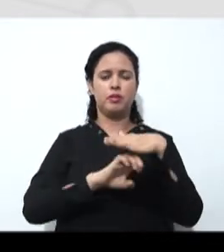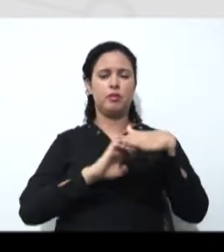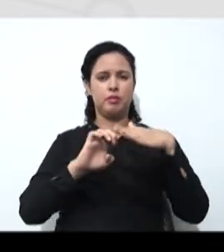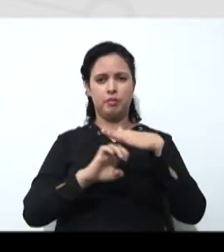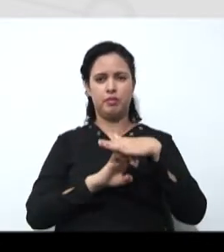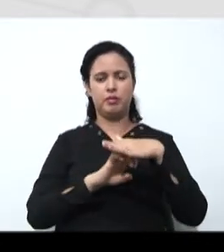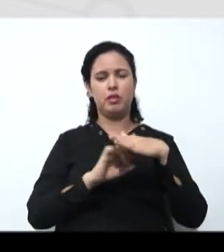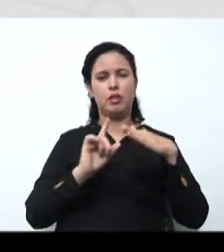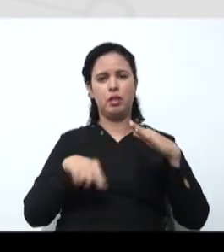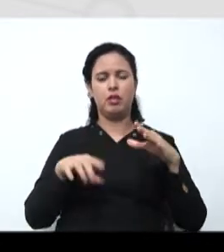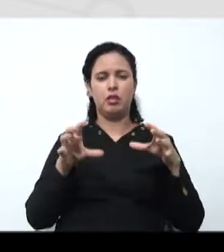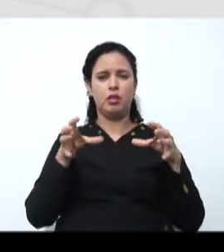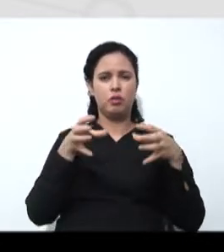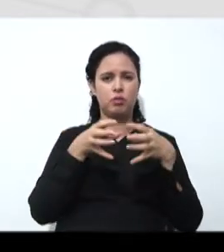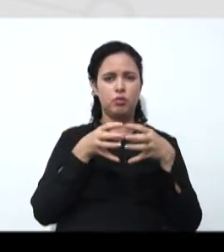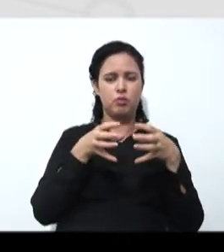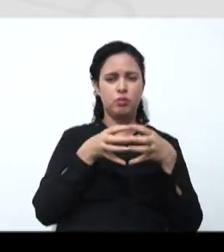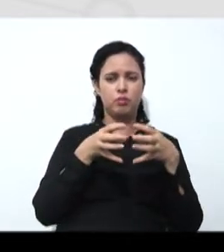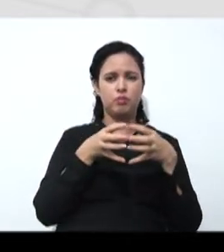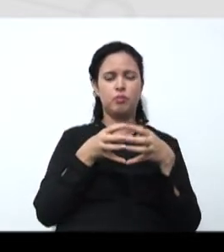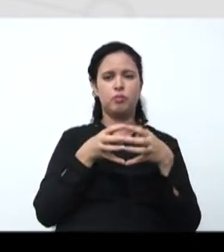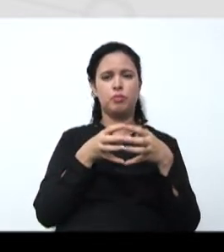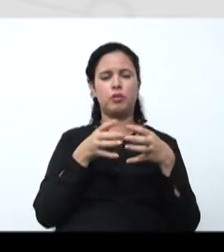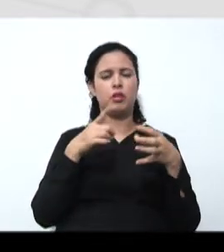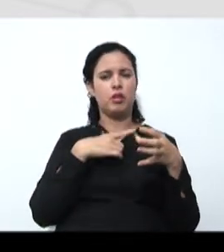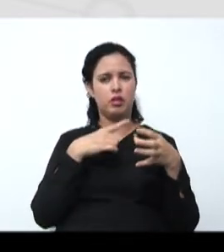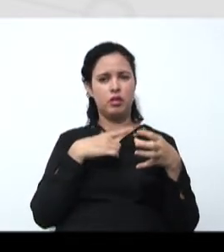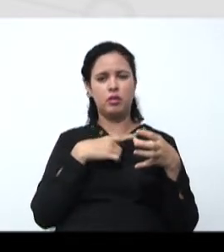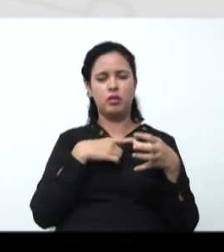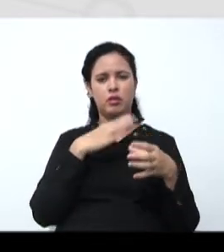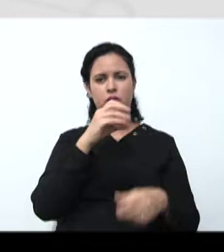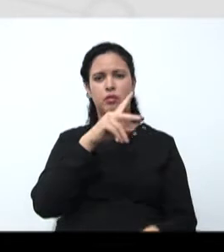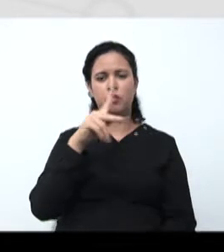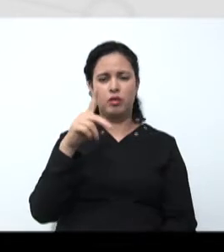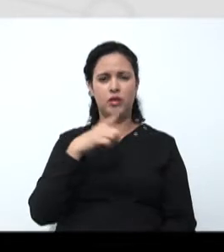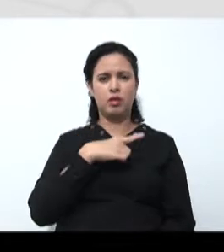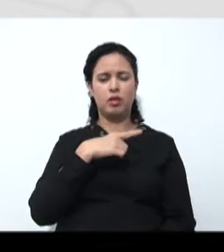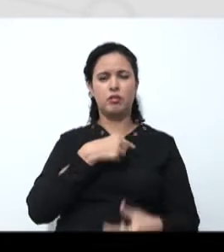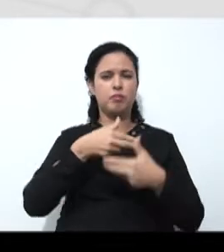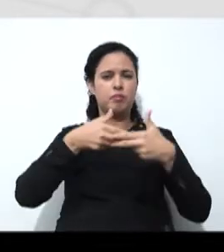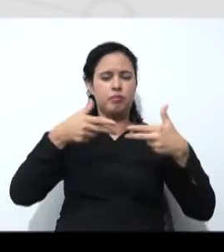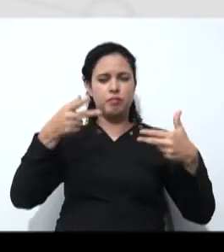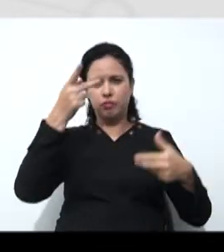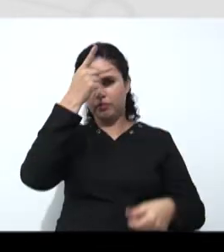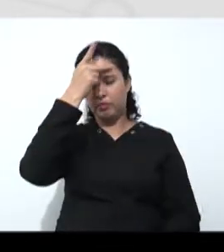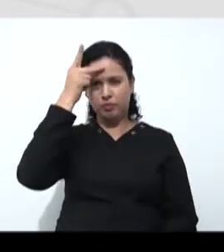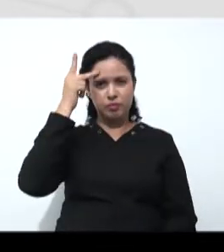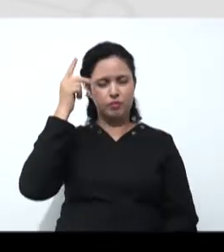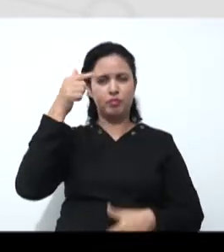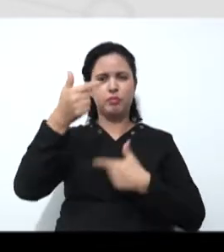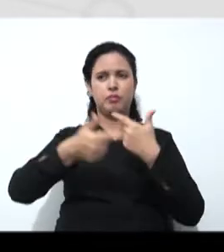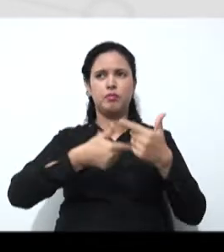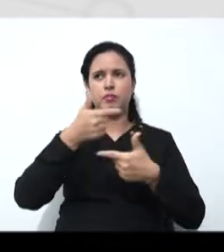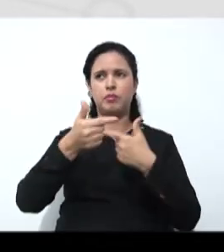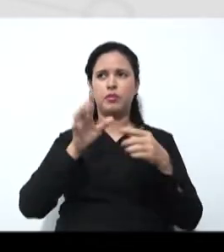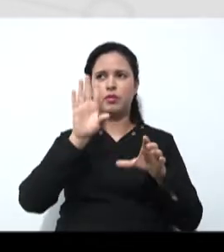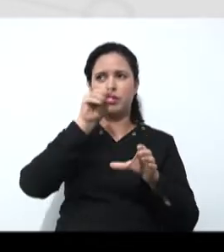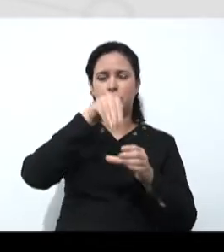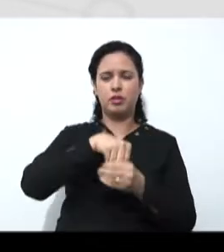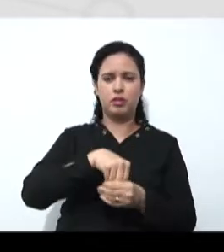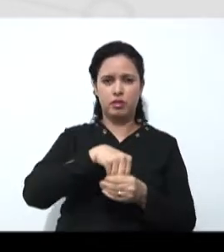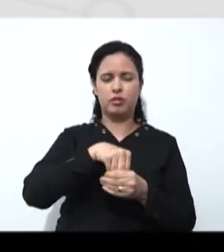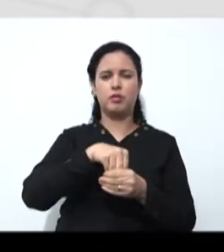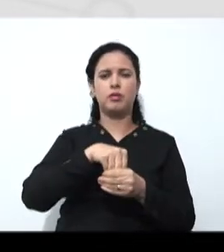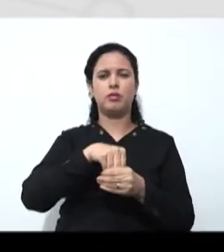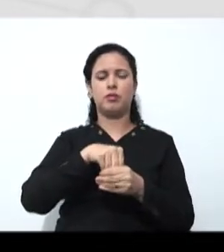uma cooperativa onde tivesse várias pessoas ali empreendendo dentro daquela cooperativa. É o que a gente espera